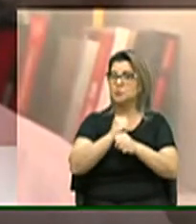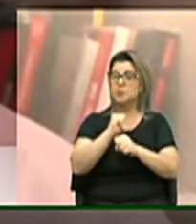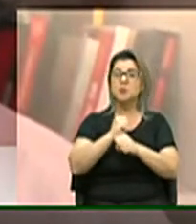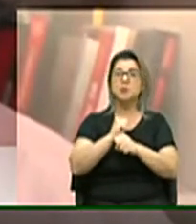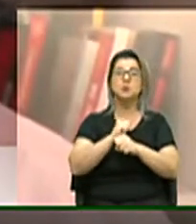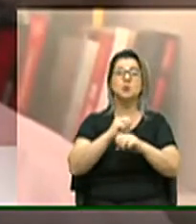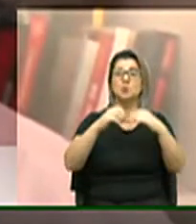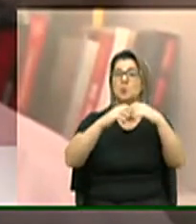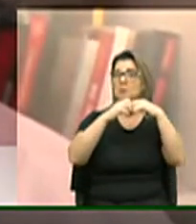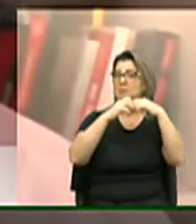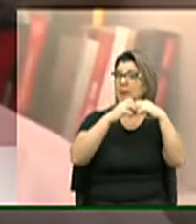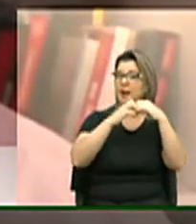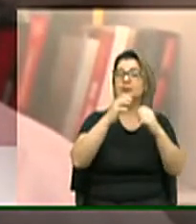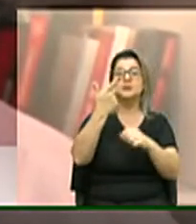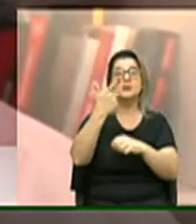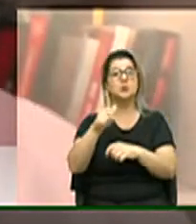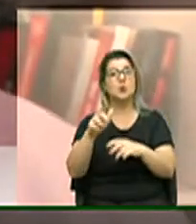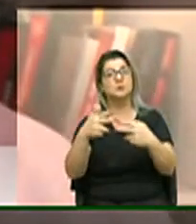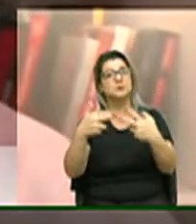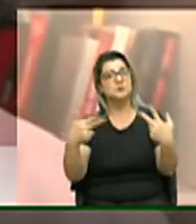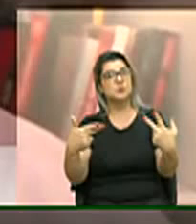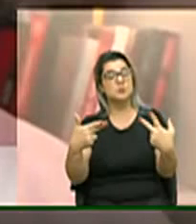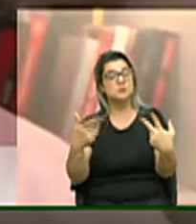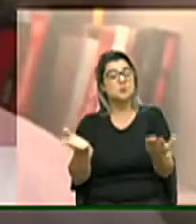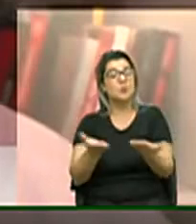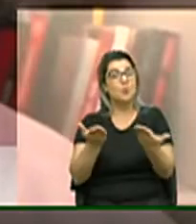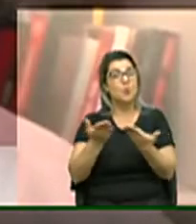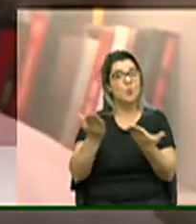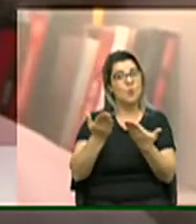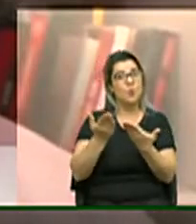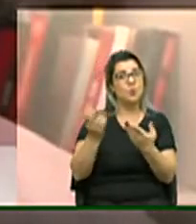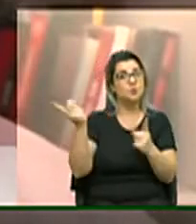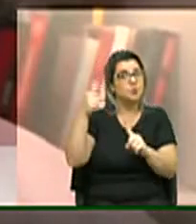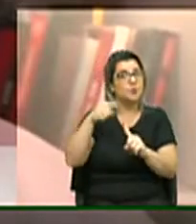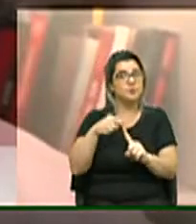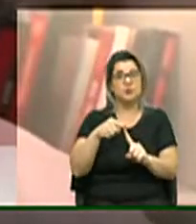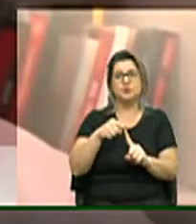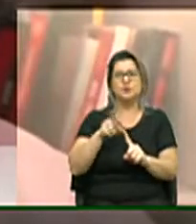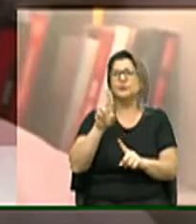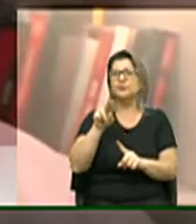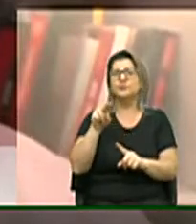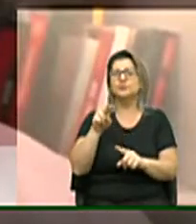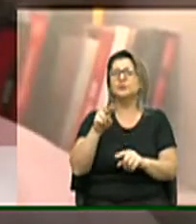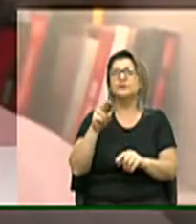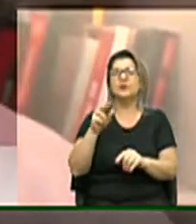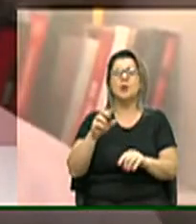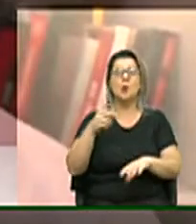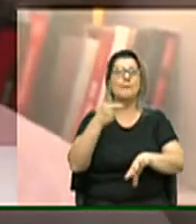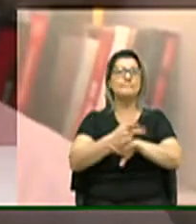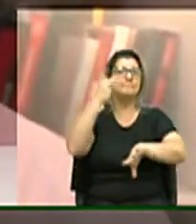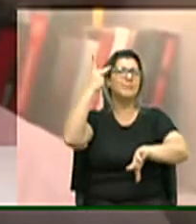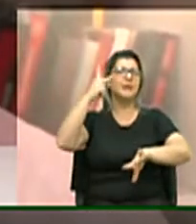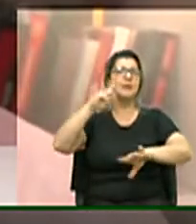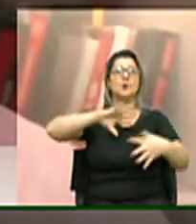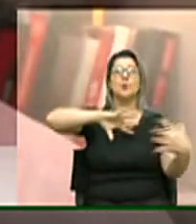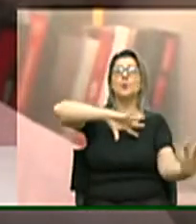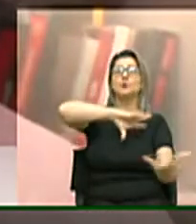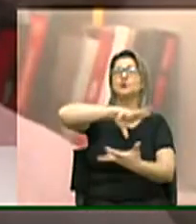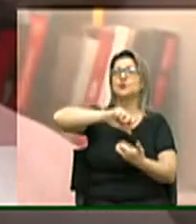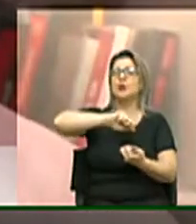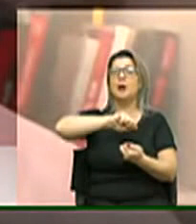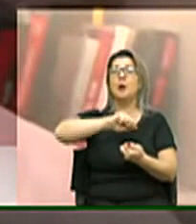né, o objetivo da Cientec nunca foi ser um player mundial, né, público, mas sim